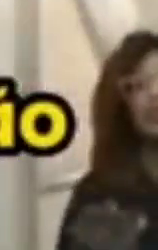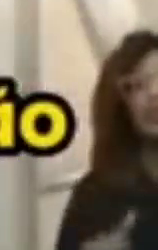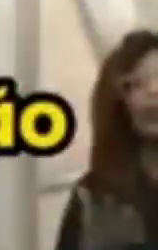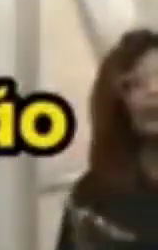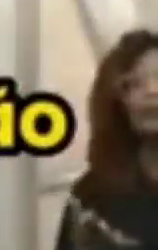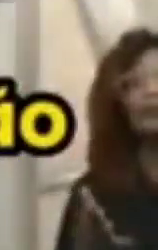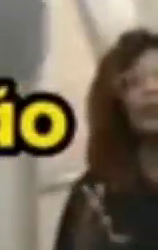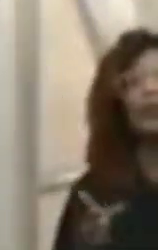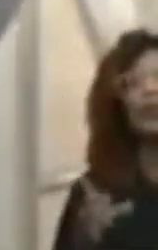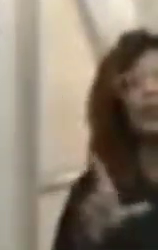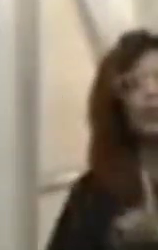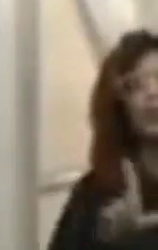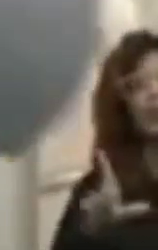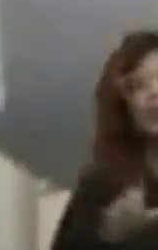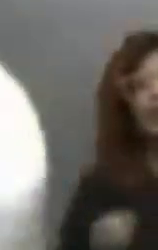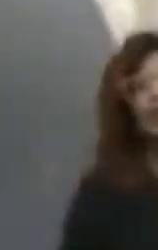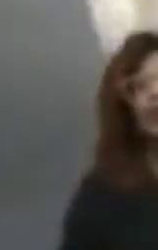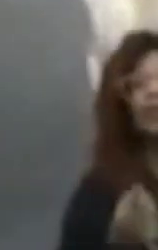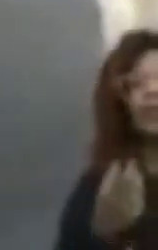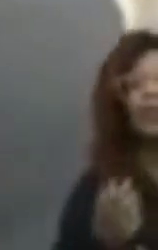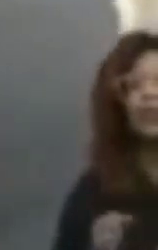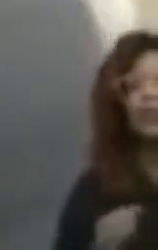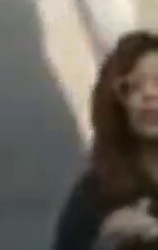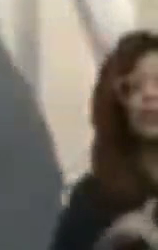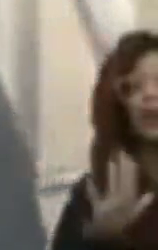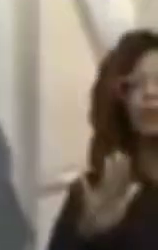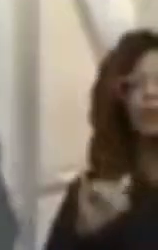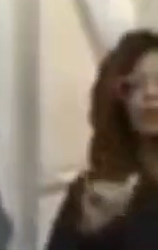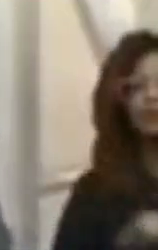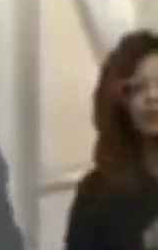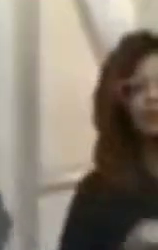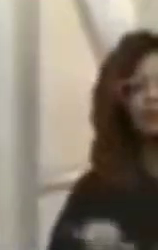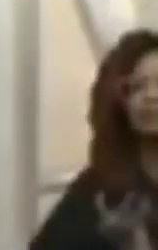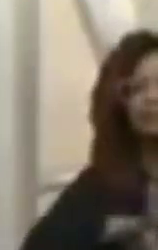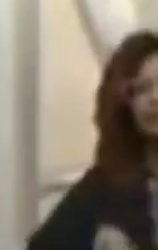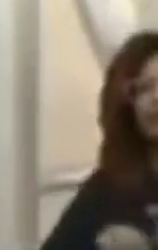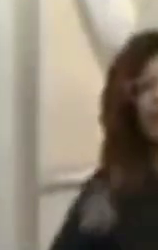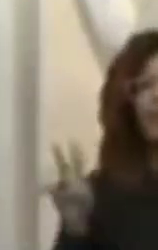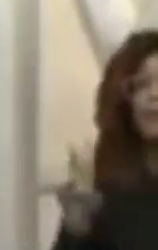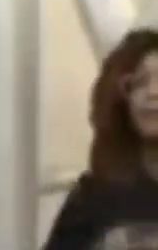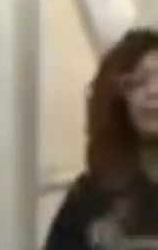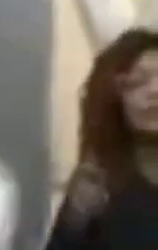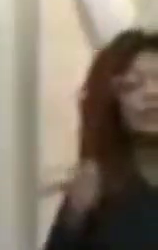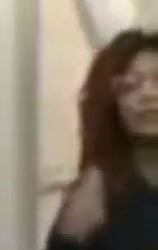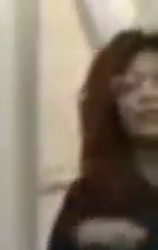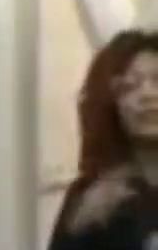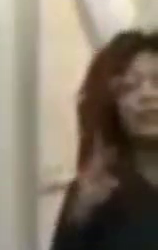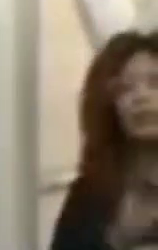maior esquema de corrupção já visto no mundo. Foi preso por isso e devia estar